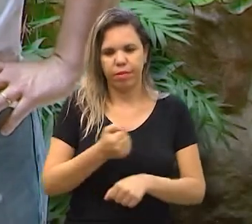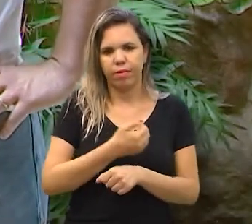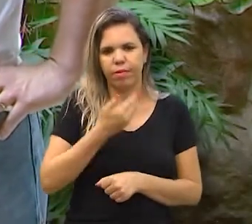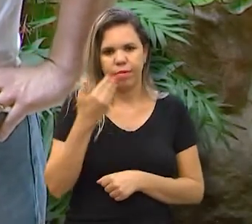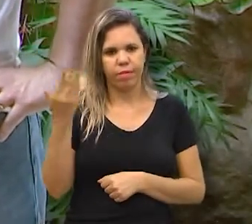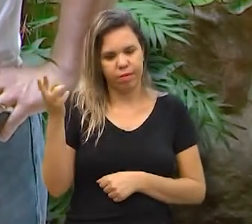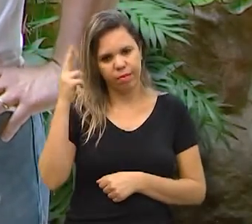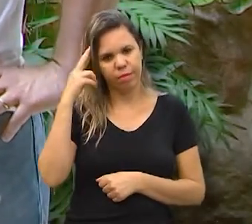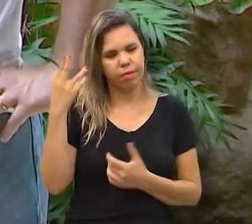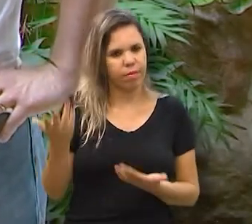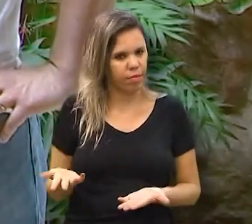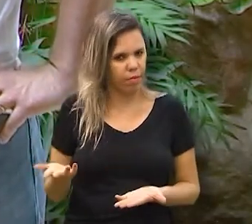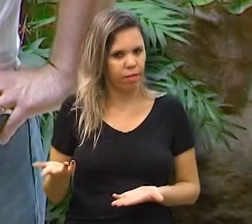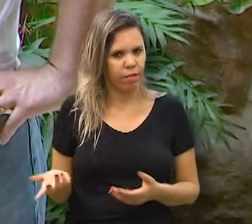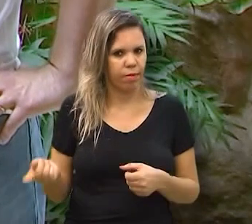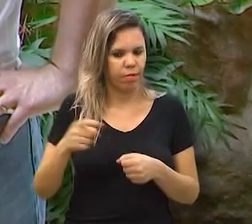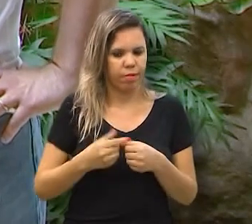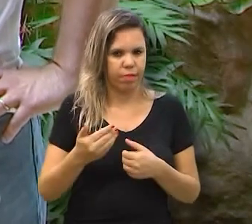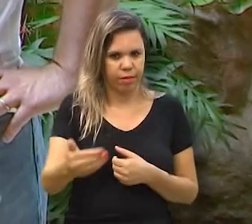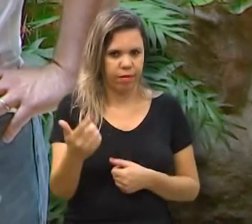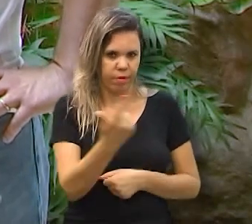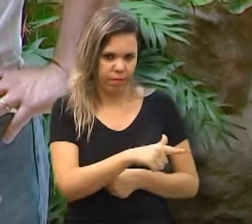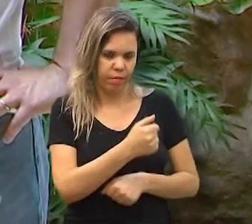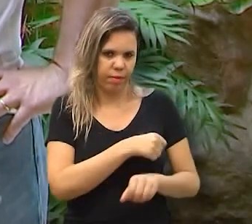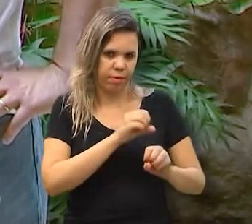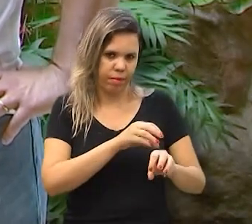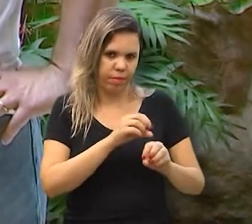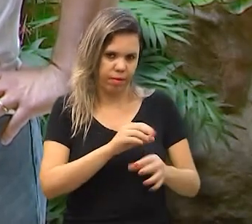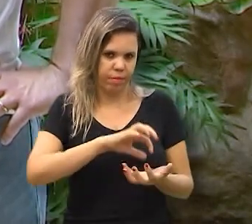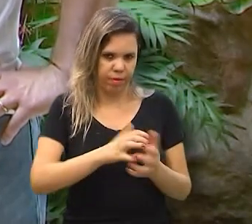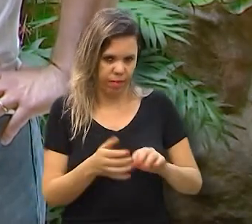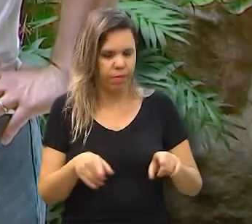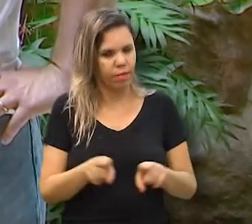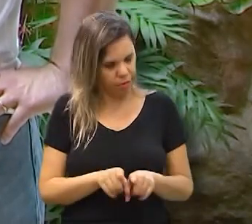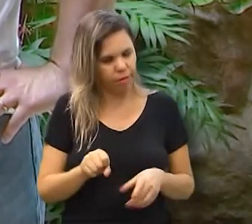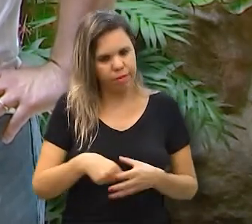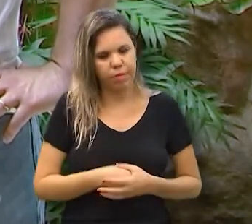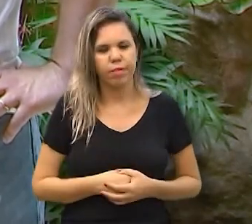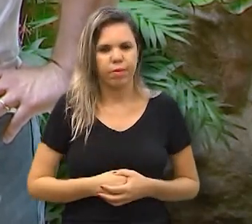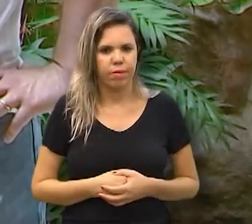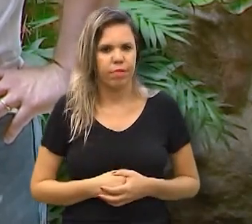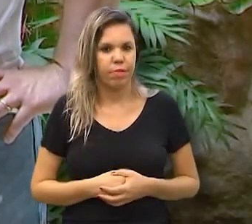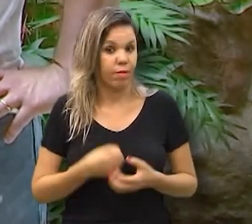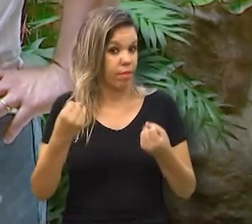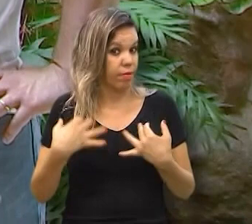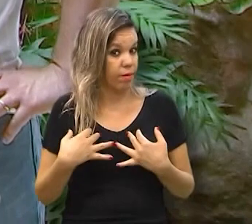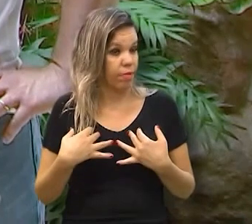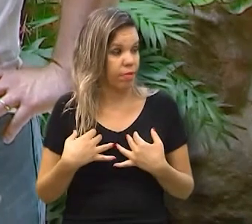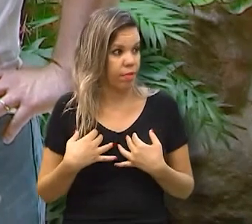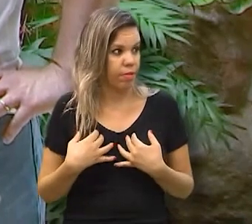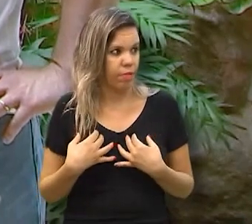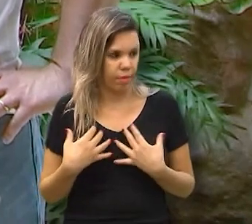no Cozinha Fácil e lembrando que o chefe volta para uma outra receita, massa também, né? Massa também. A gente vai dar o